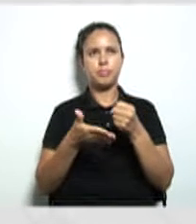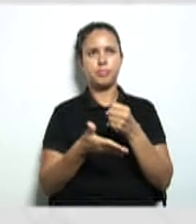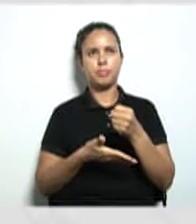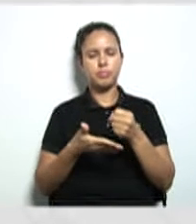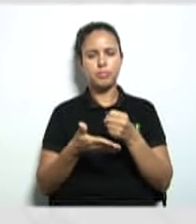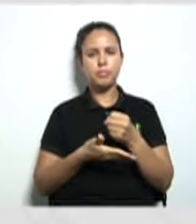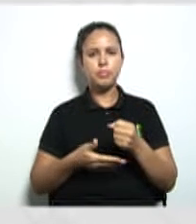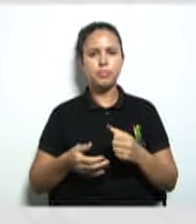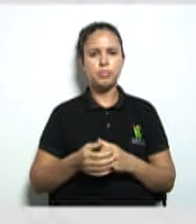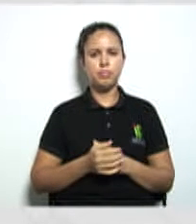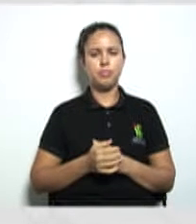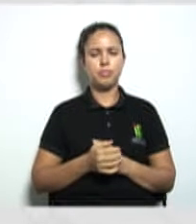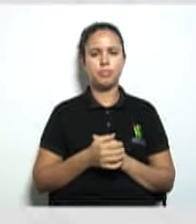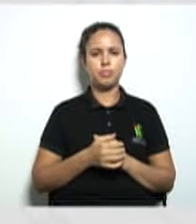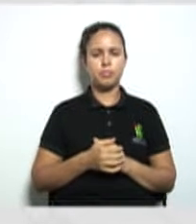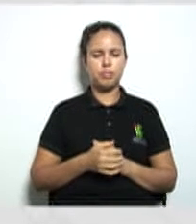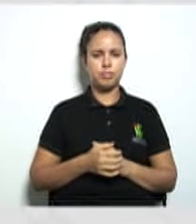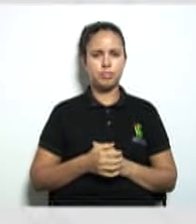princípio.